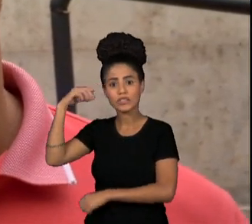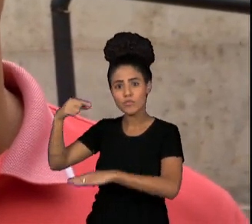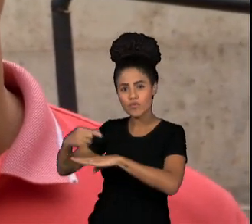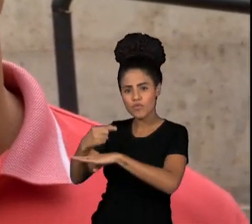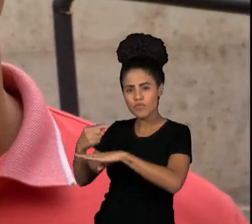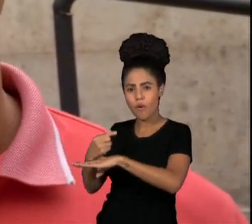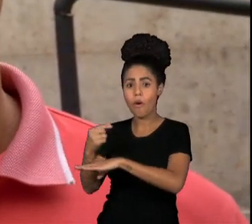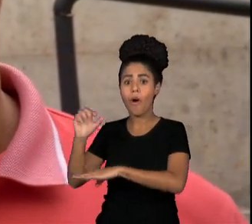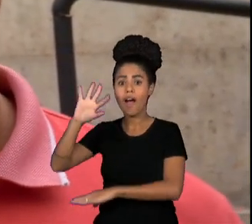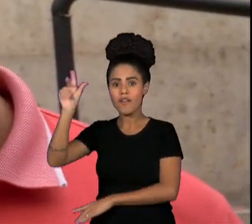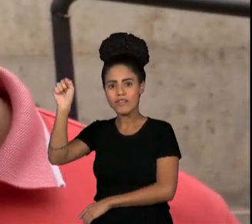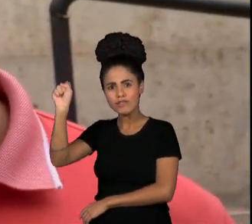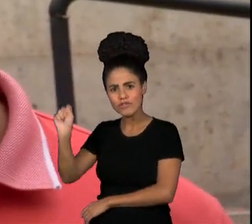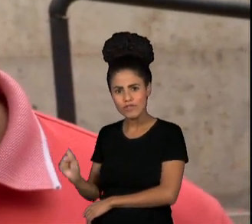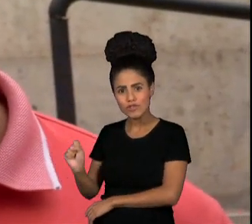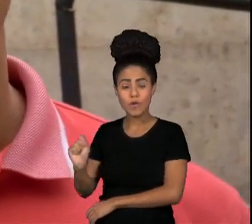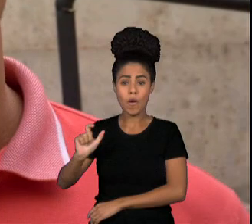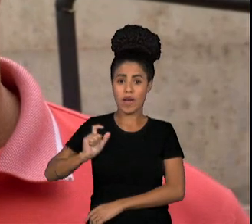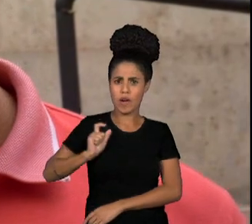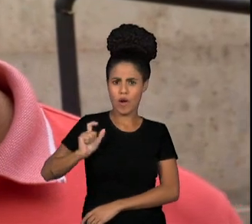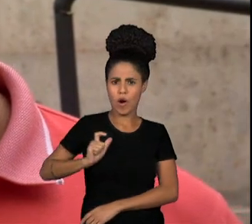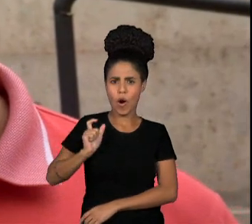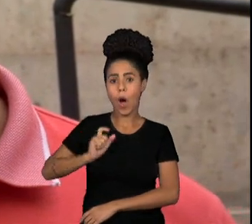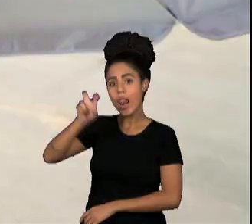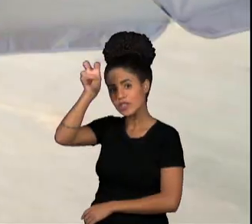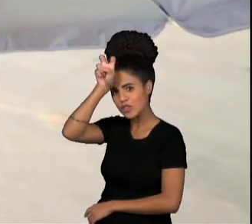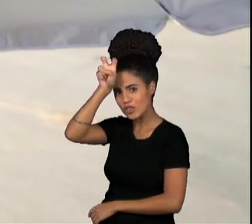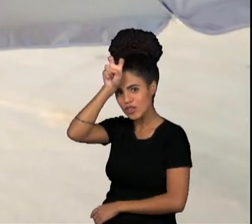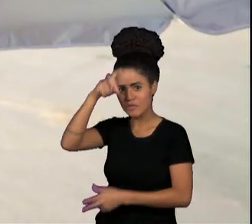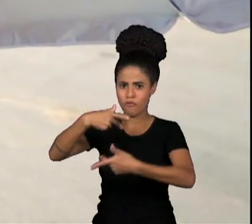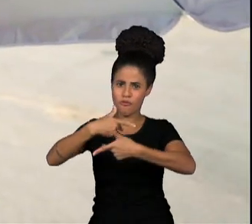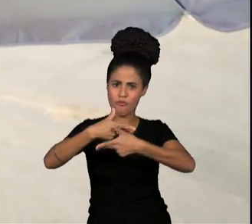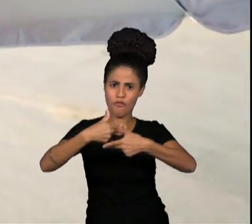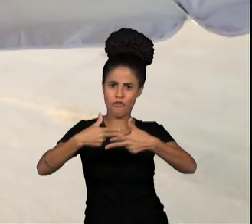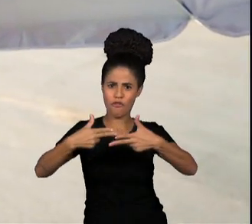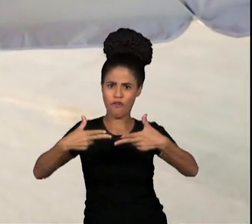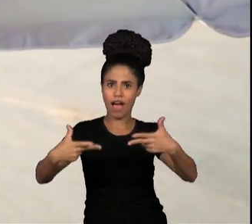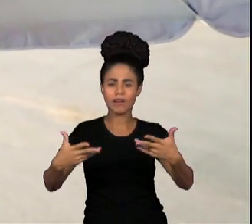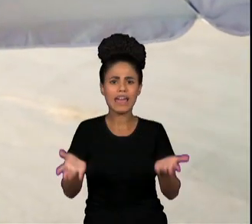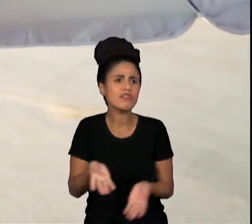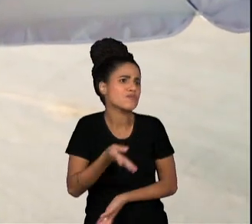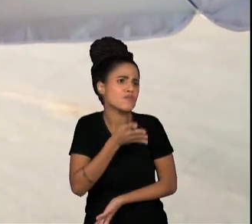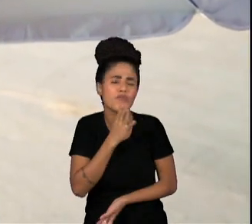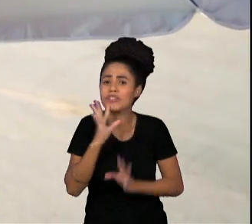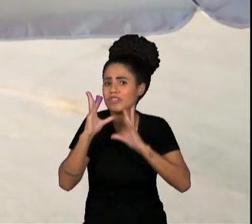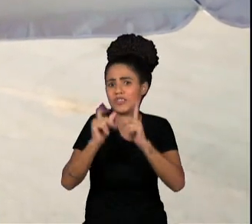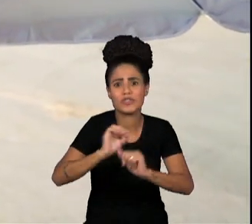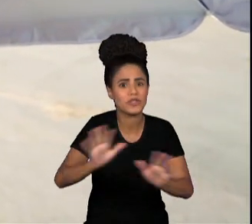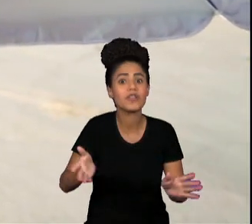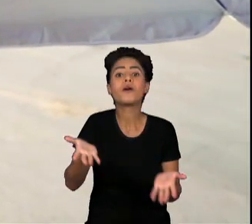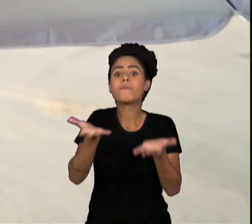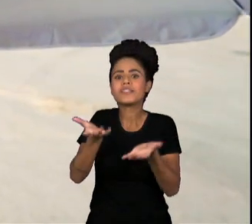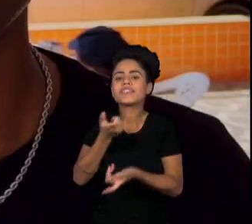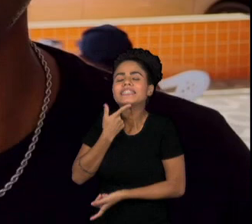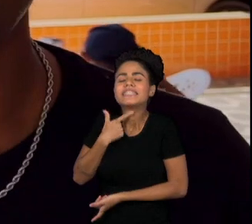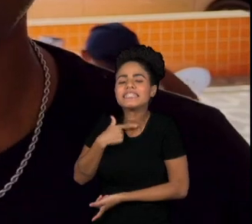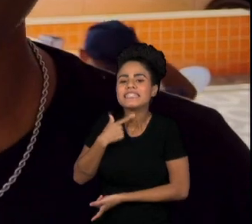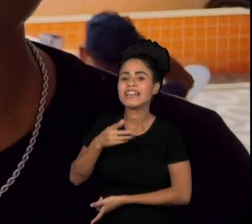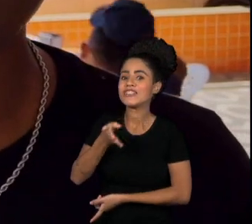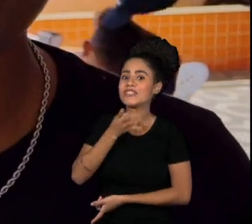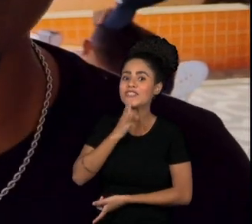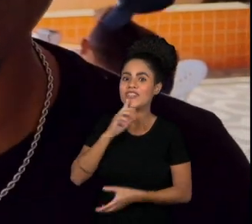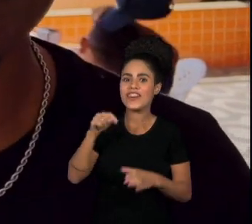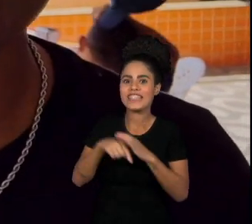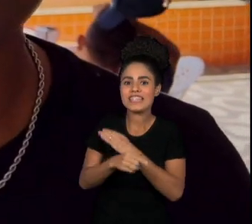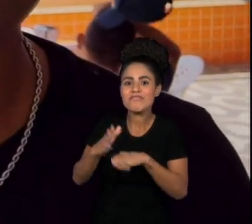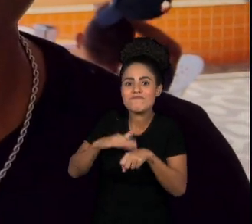África do Sul, Angola, Egito. Menino, pra te falar a verdade, eu nem sei, mas eu gostaria muito de saber sobre lá, viu? É o berço